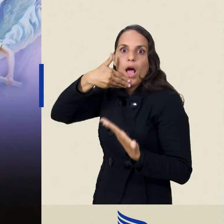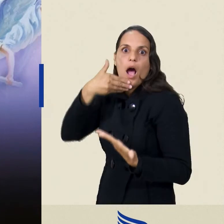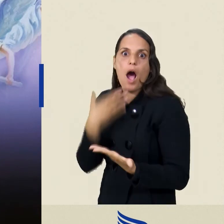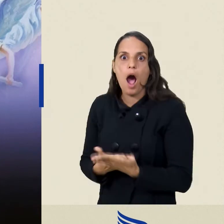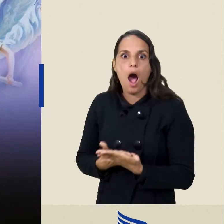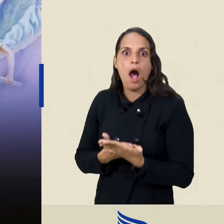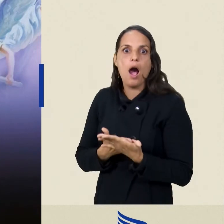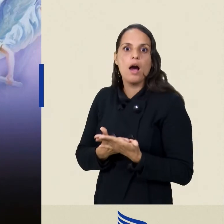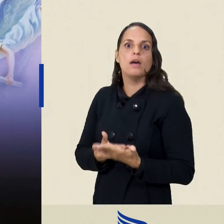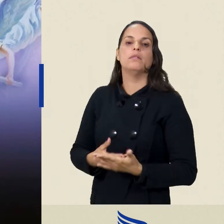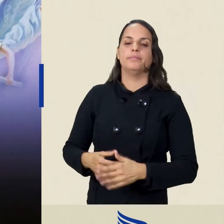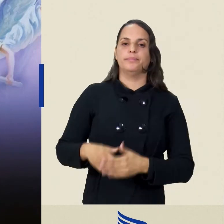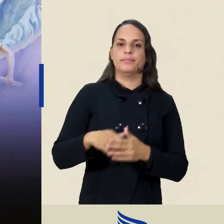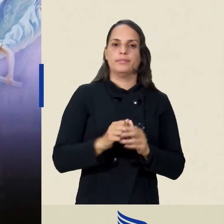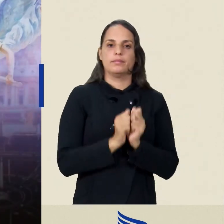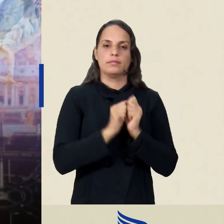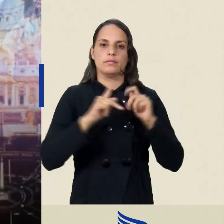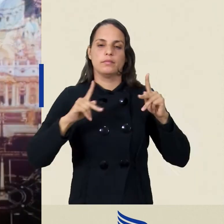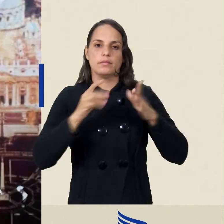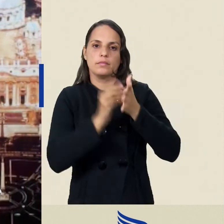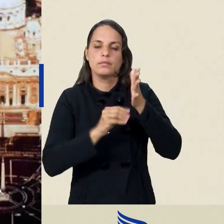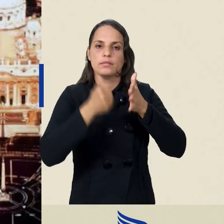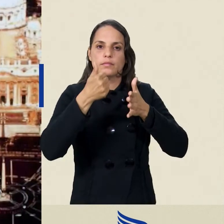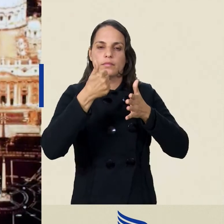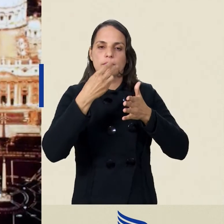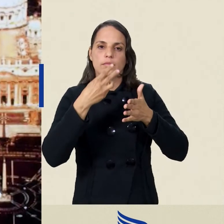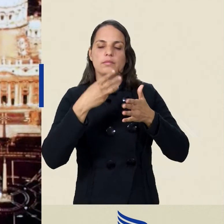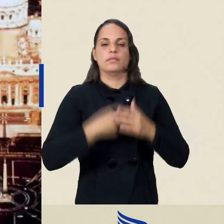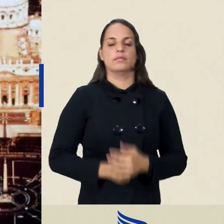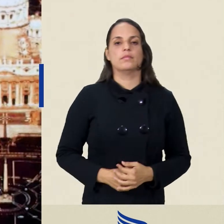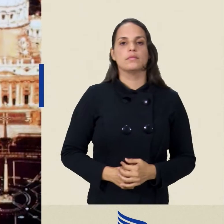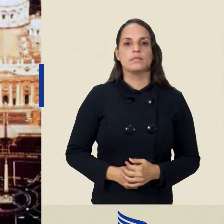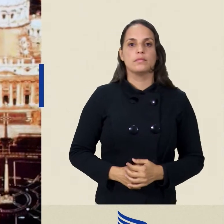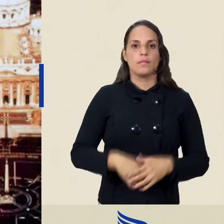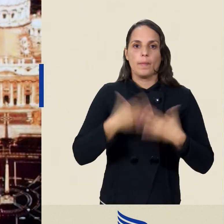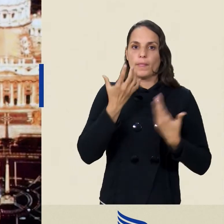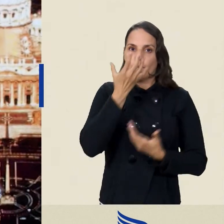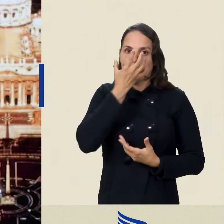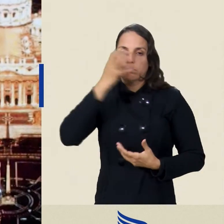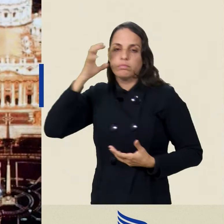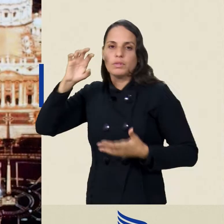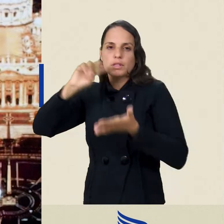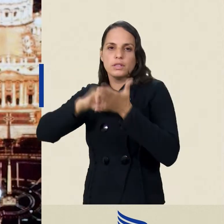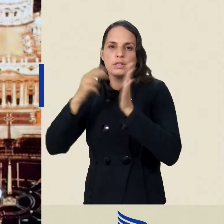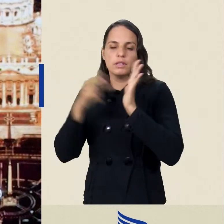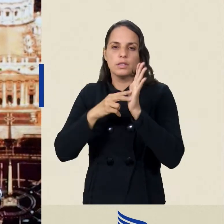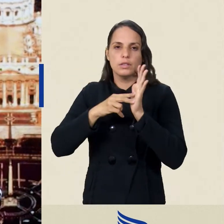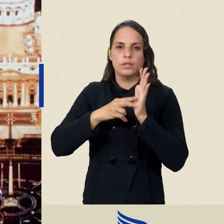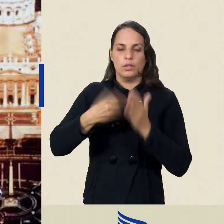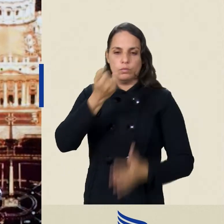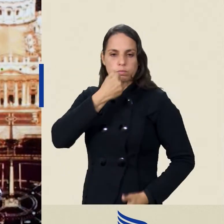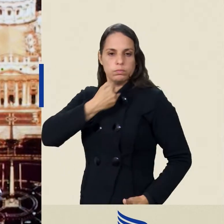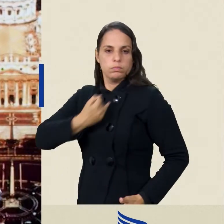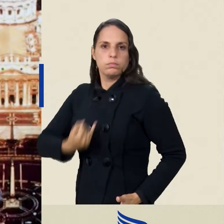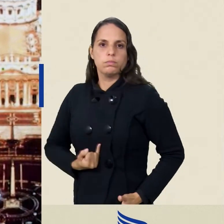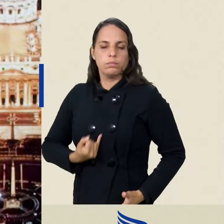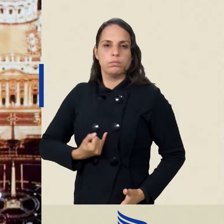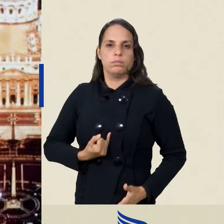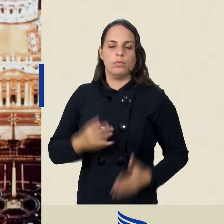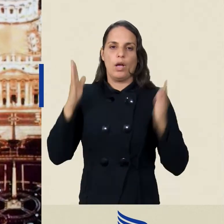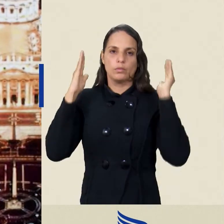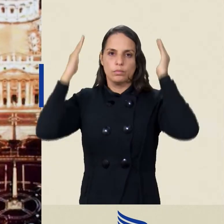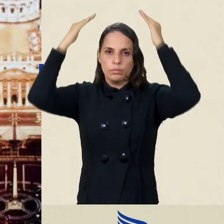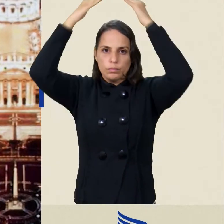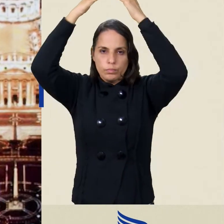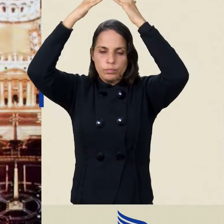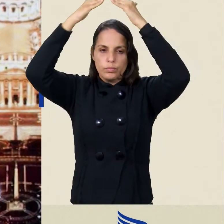besta. Apocalipse 13, 1-3. Esta besta representa o Império Papal. Sua adoração é apoiada e